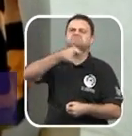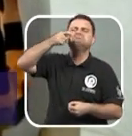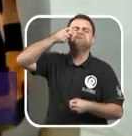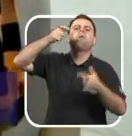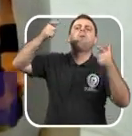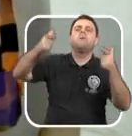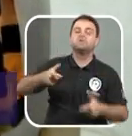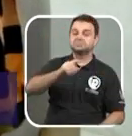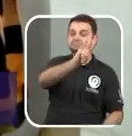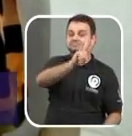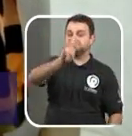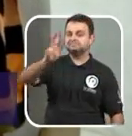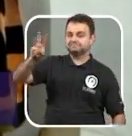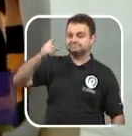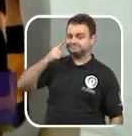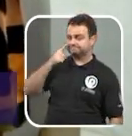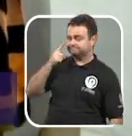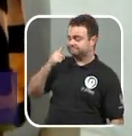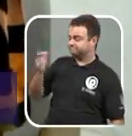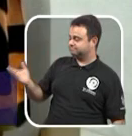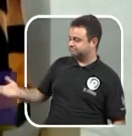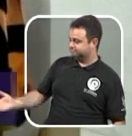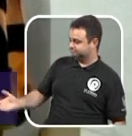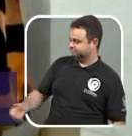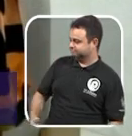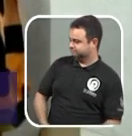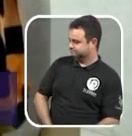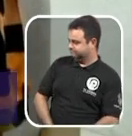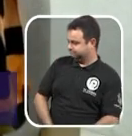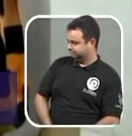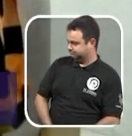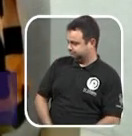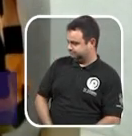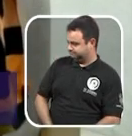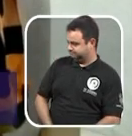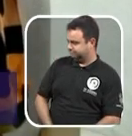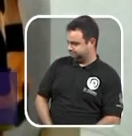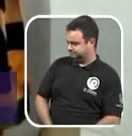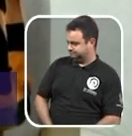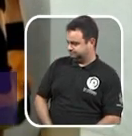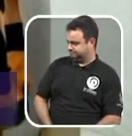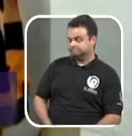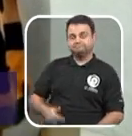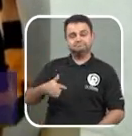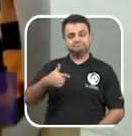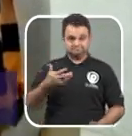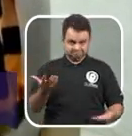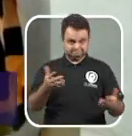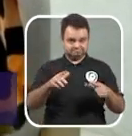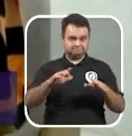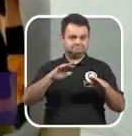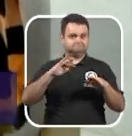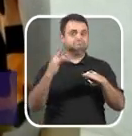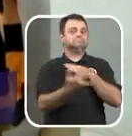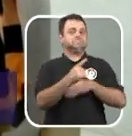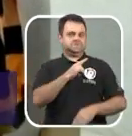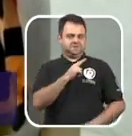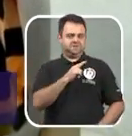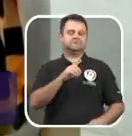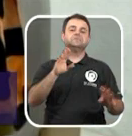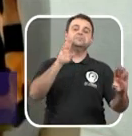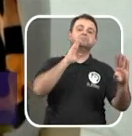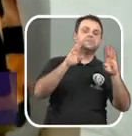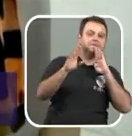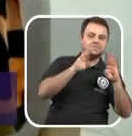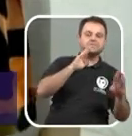site do Legislativo, o riopreto.sp.leg.br. Nós estamos também nas redes sociais, estamos no